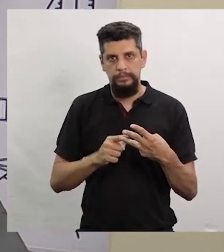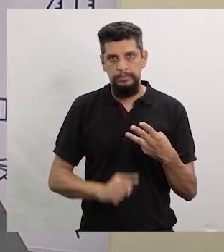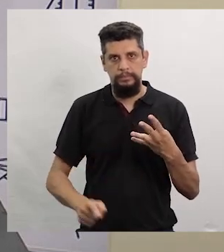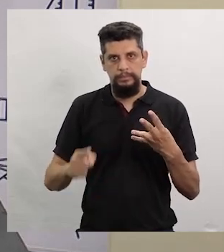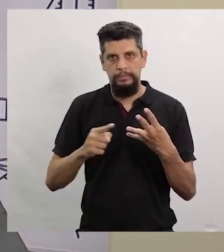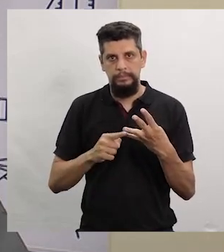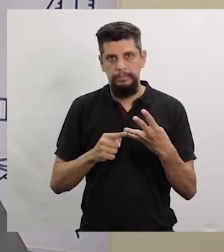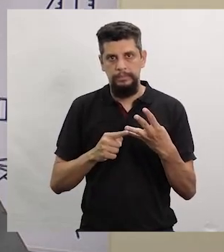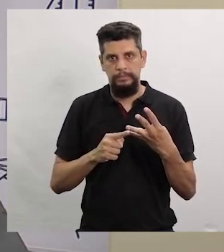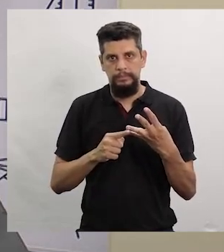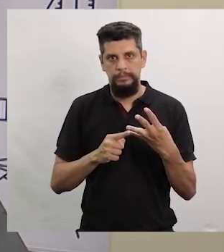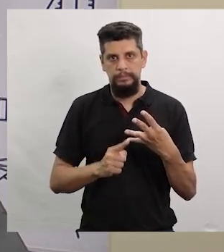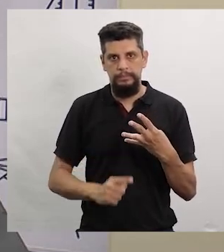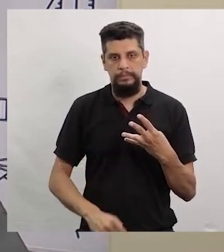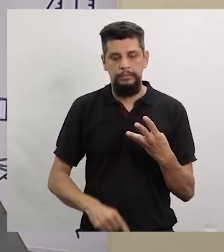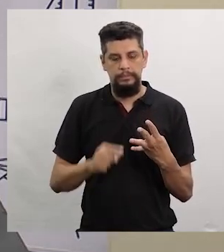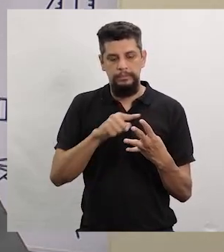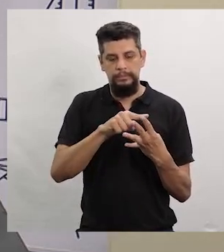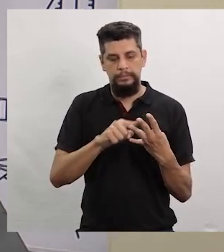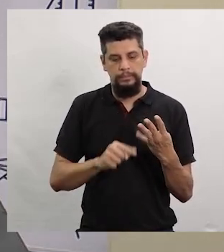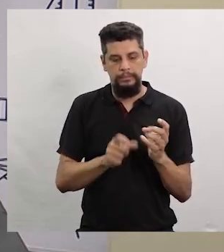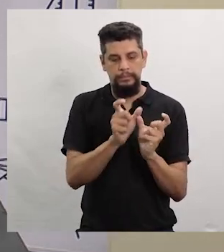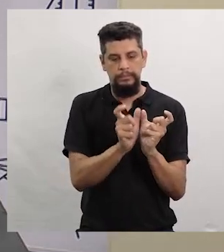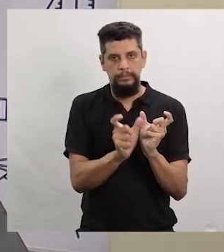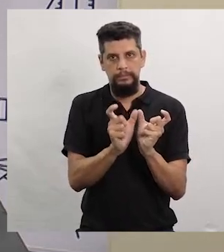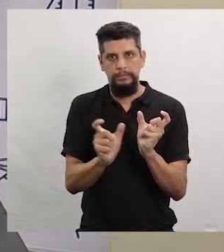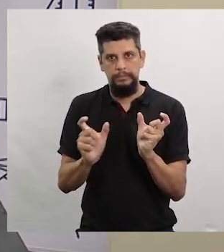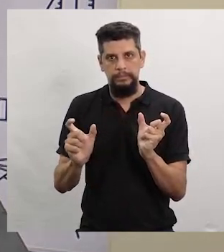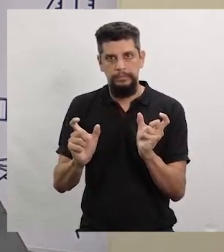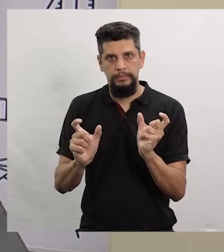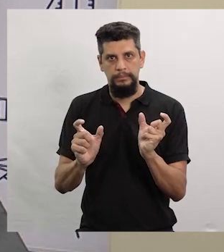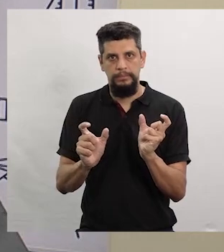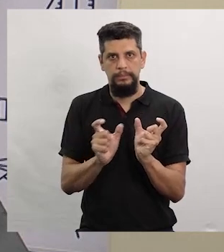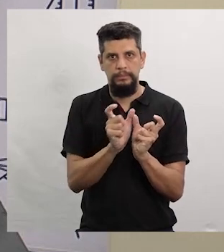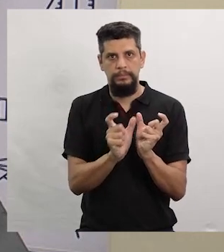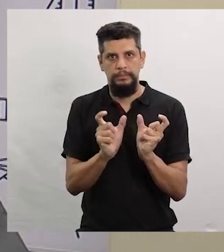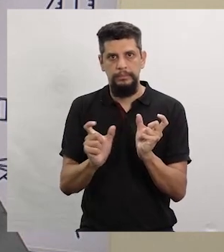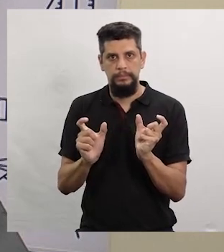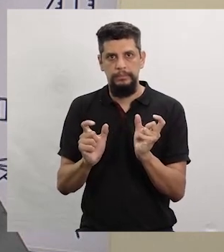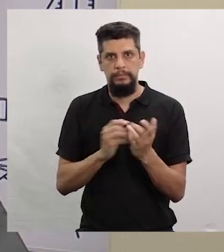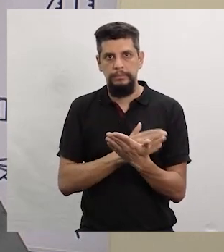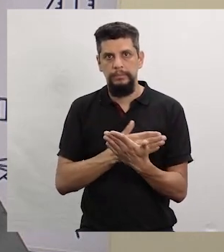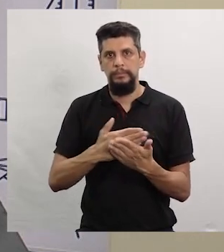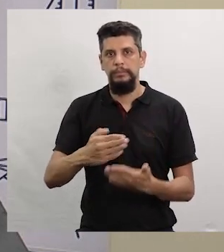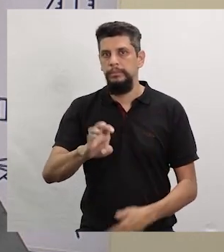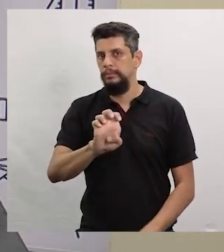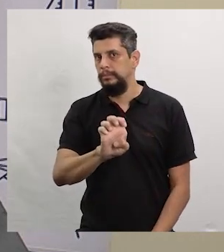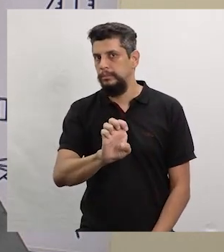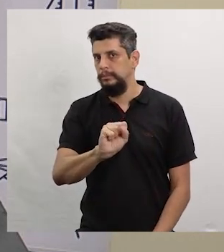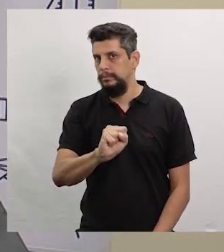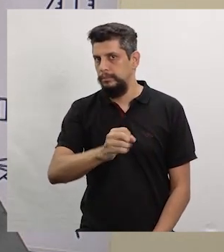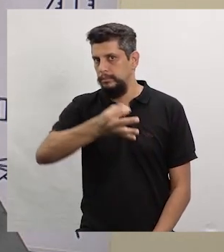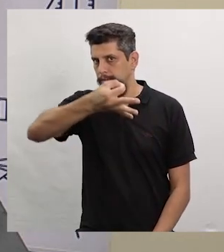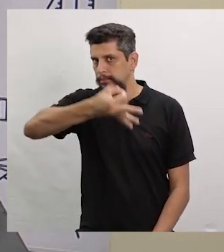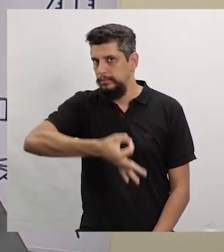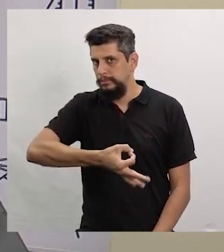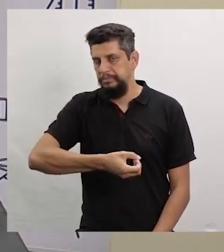2 3 quro sílabas e a sílaba Inicial S